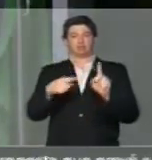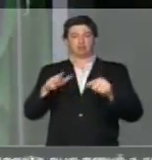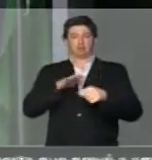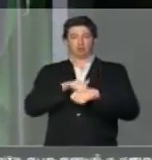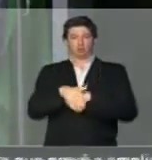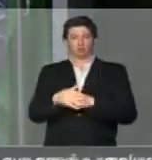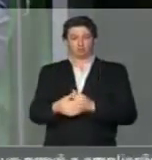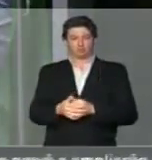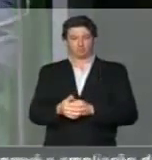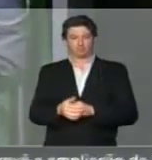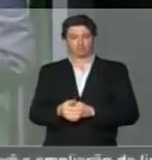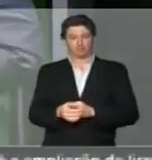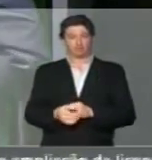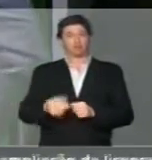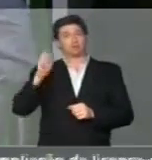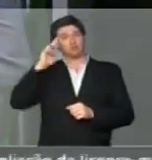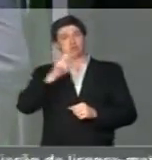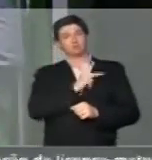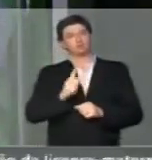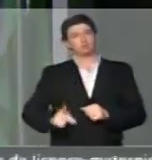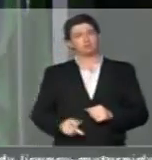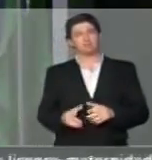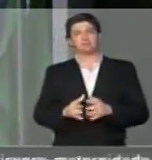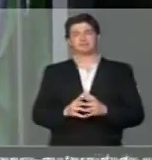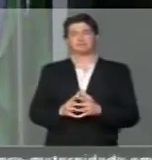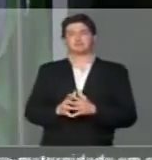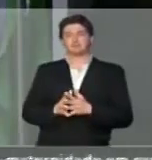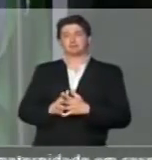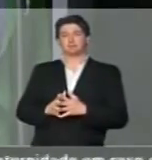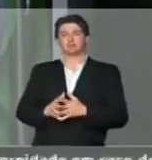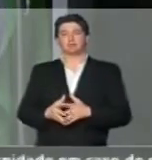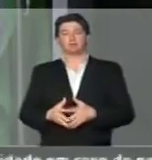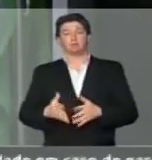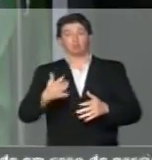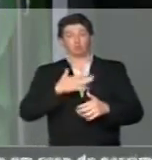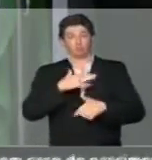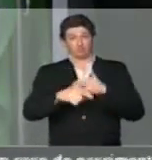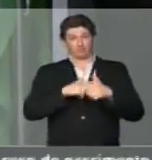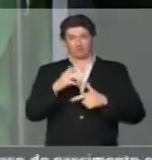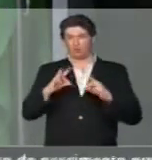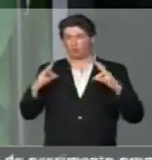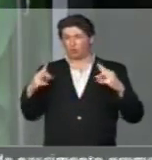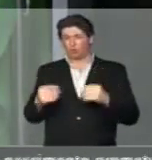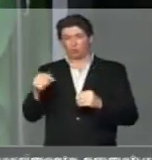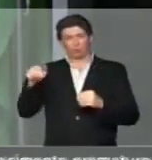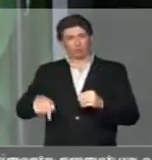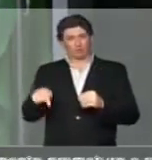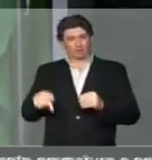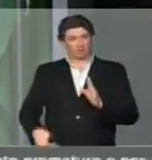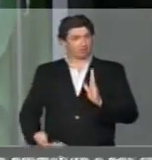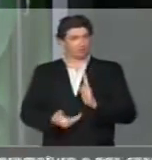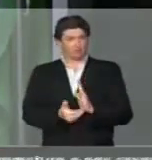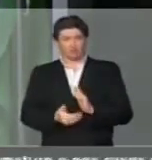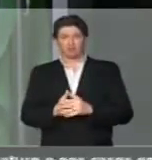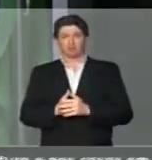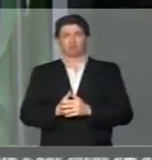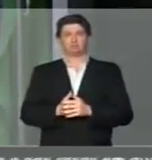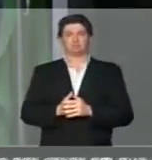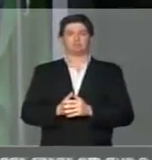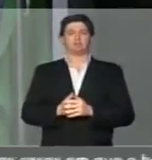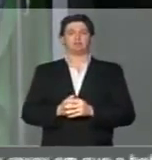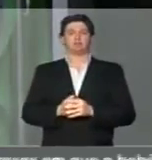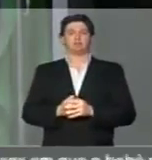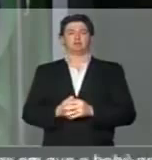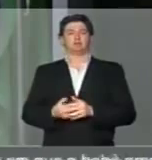19h30. E, senhor presidente, muito das minhas condutas que eu tenho feito aqui dentro dessa